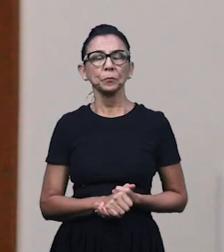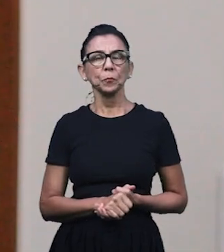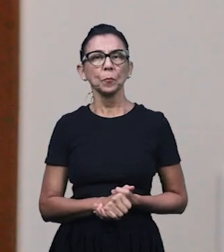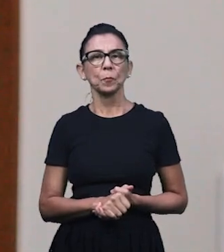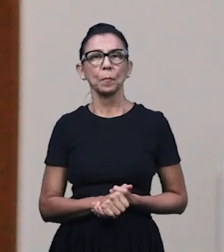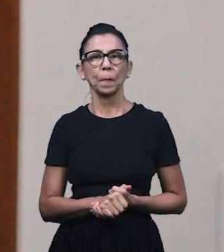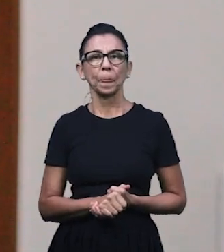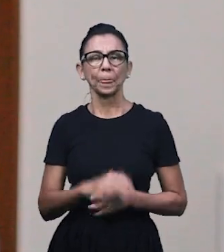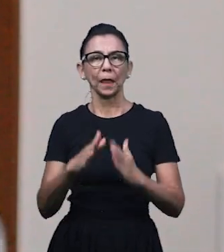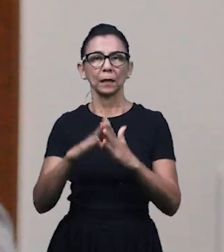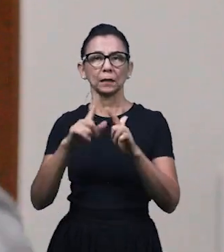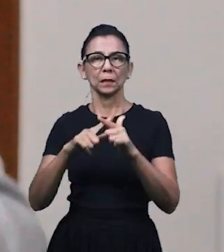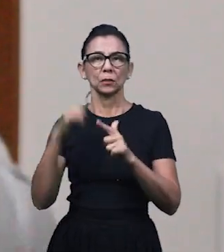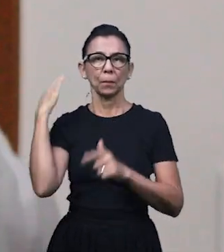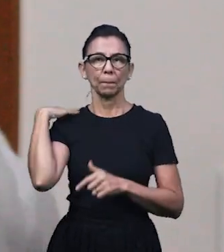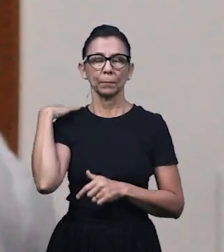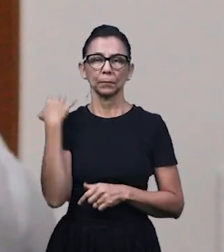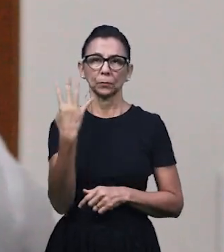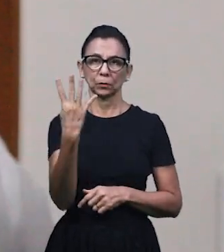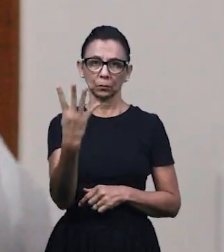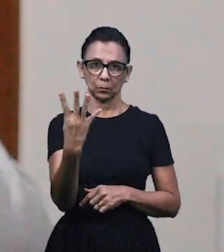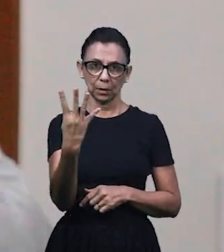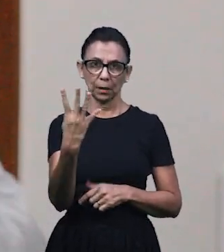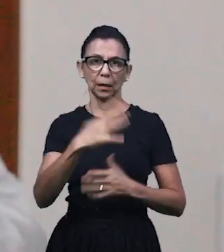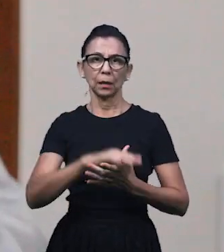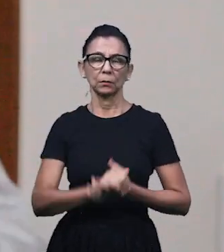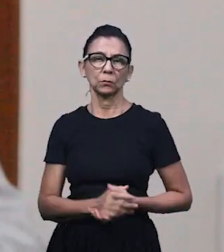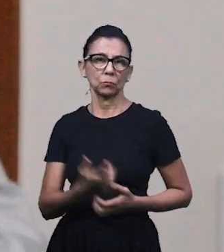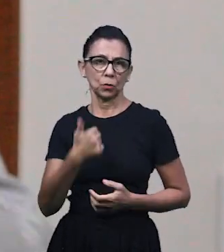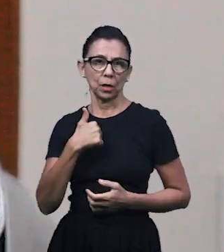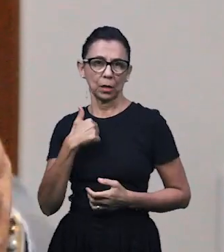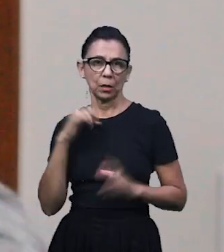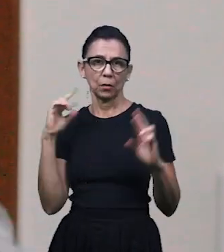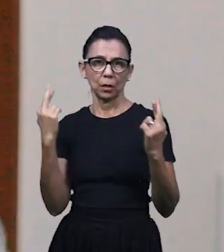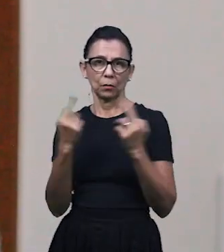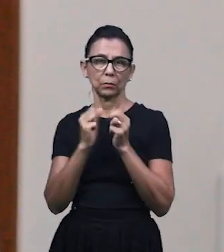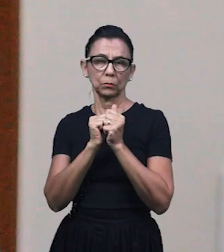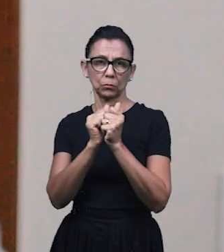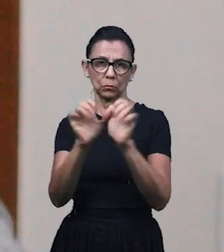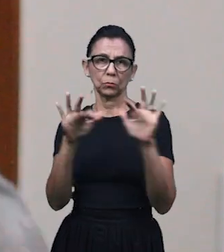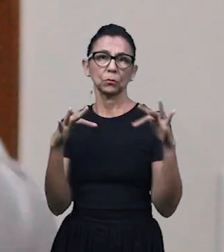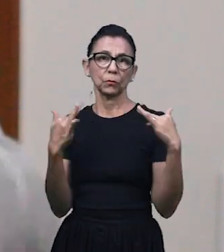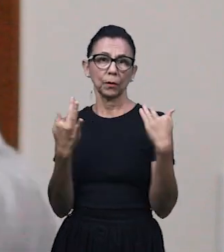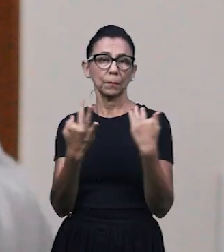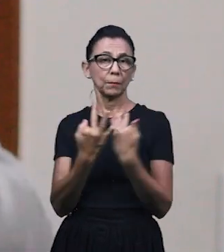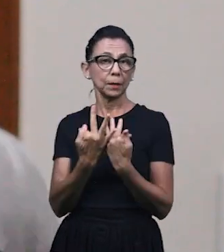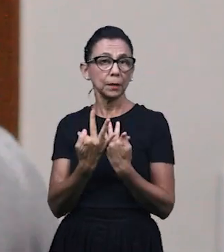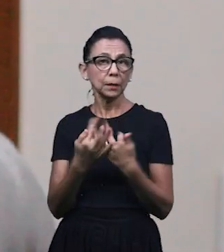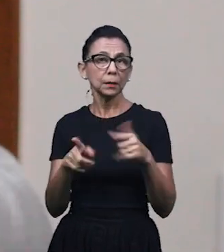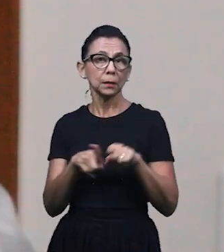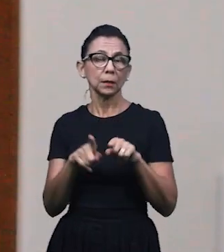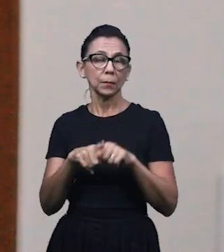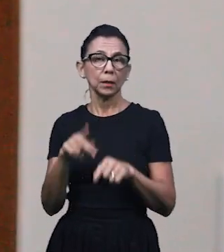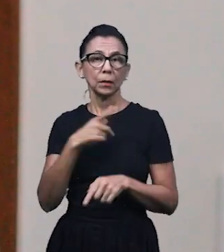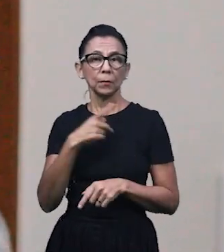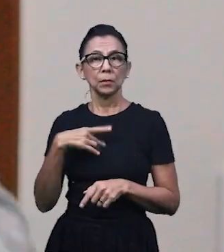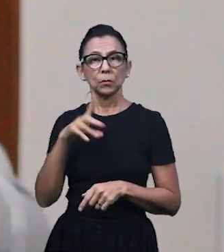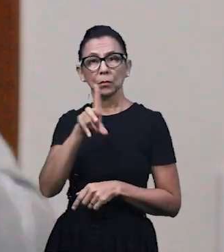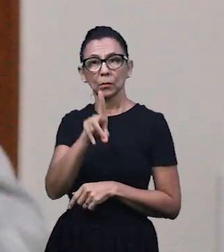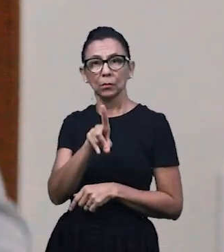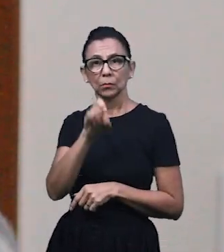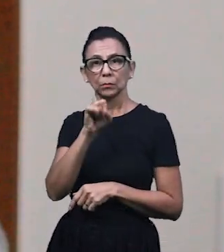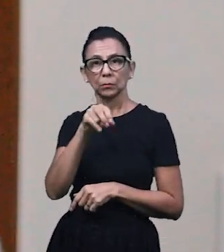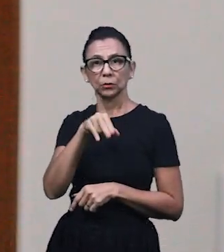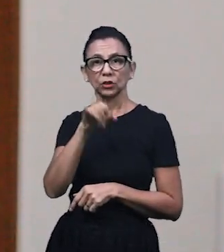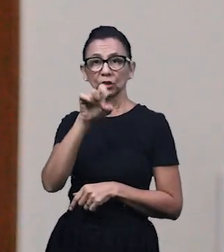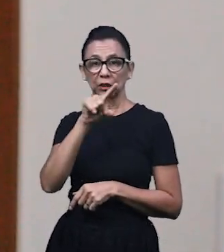Praia da Costa 4, a igreja onde eu estou congregando com a minha família, a igreja que o pastor Diniz é o pastor dessa igreja. E a